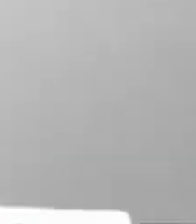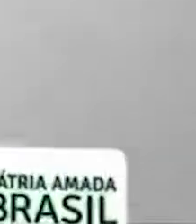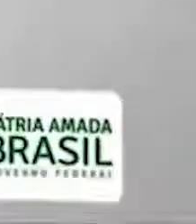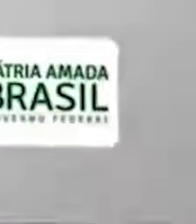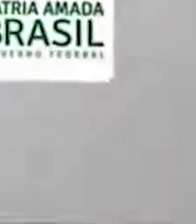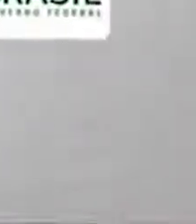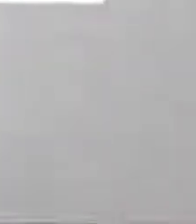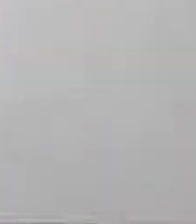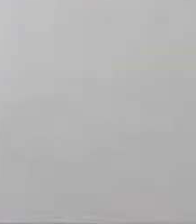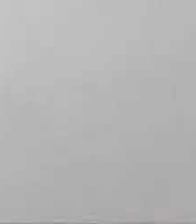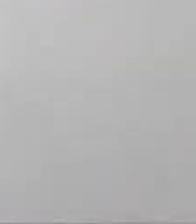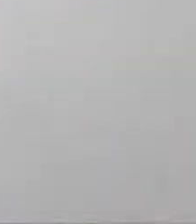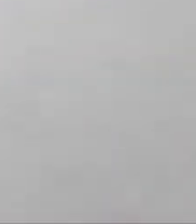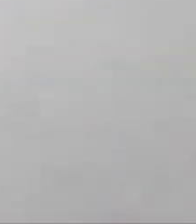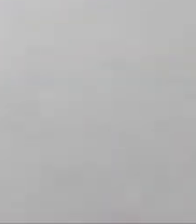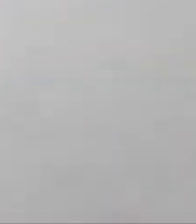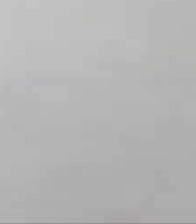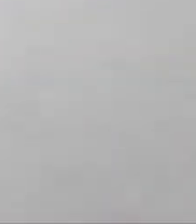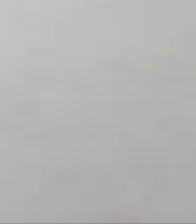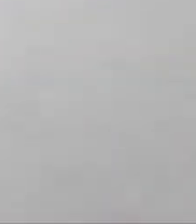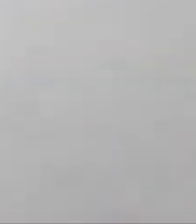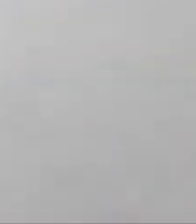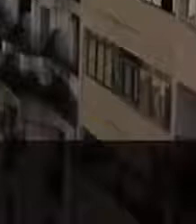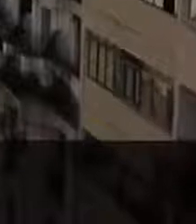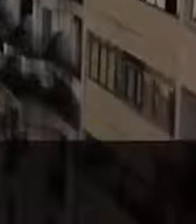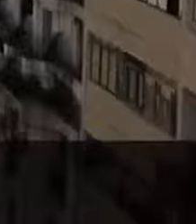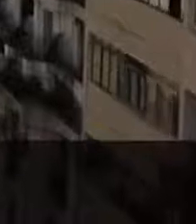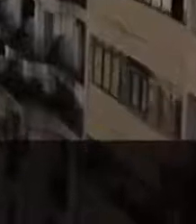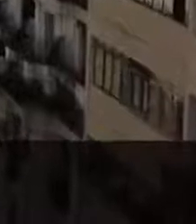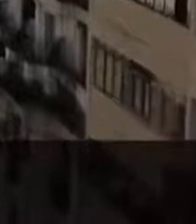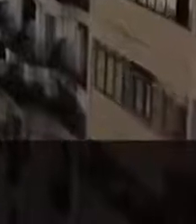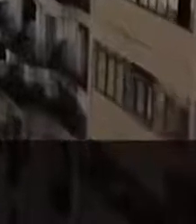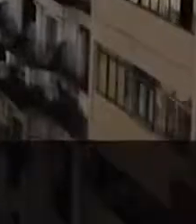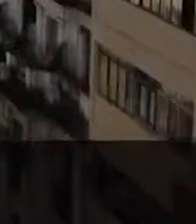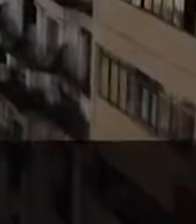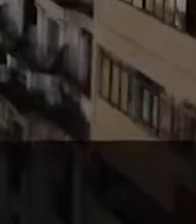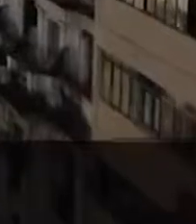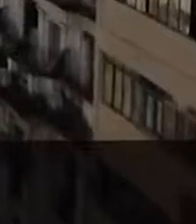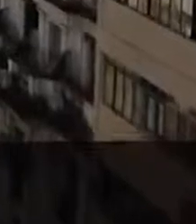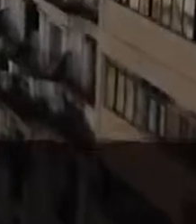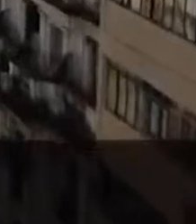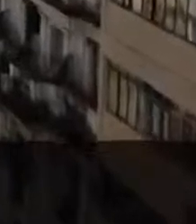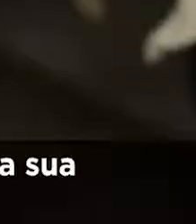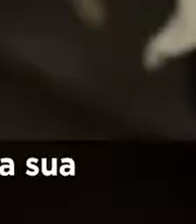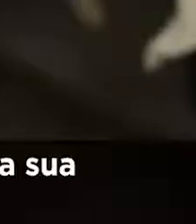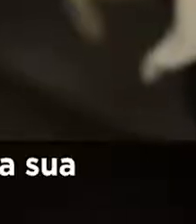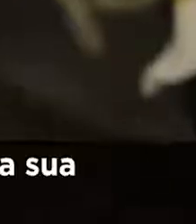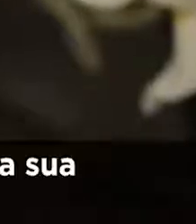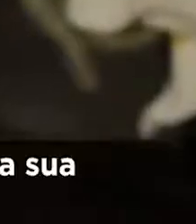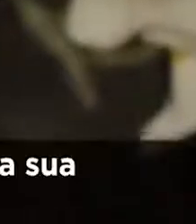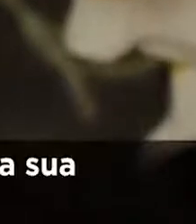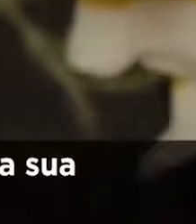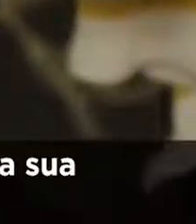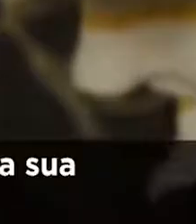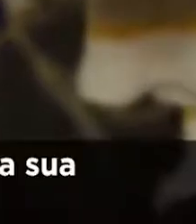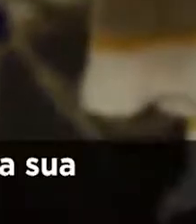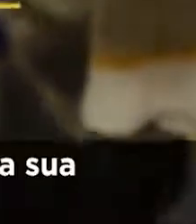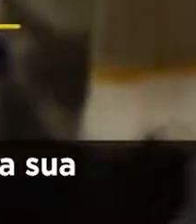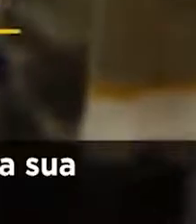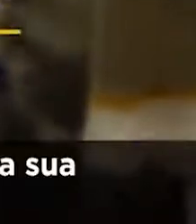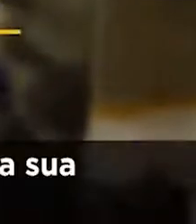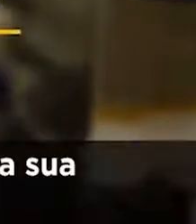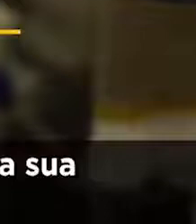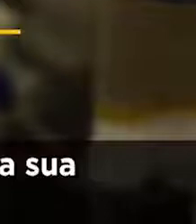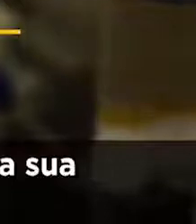Cuide-se, você também. A pandemia do coronavírus parou o mundo, mas quem precisa de sangue